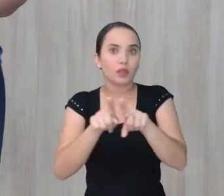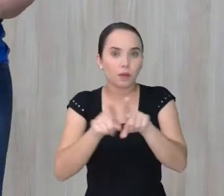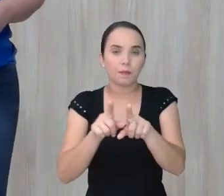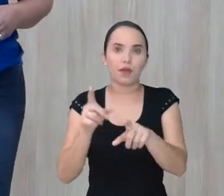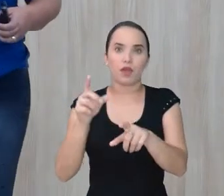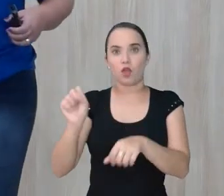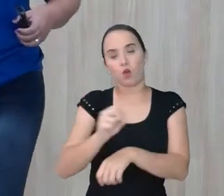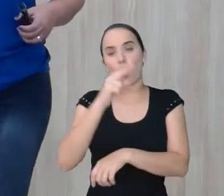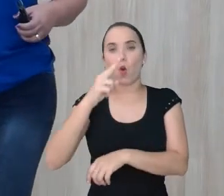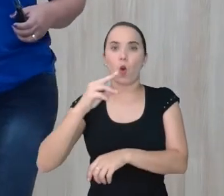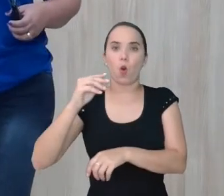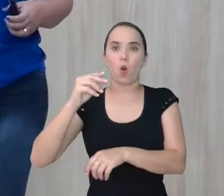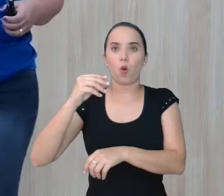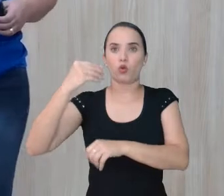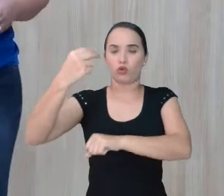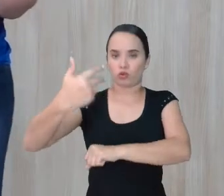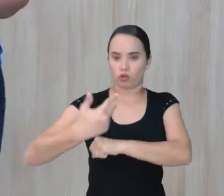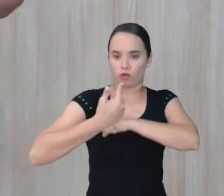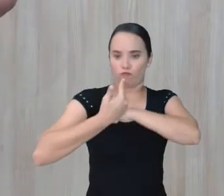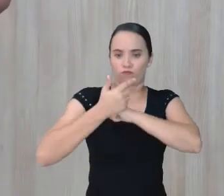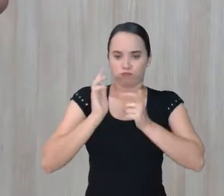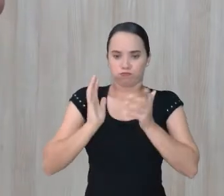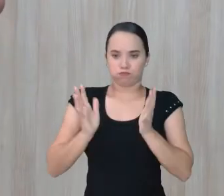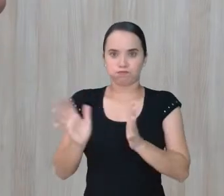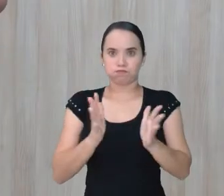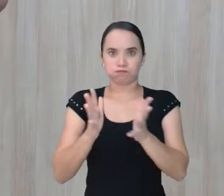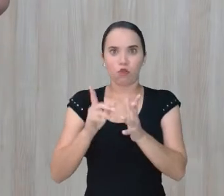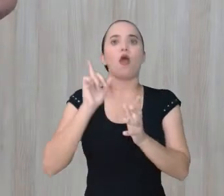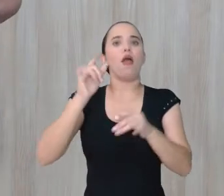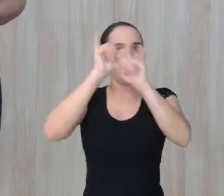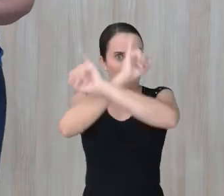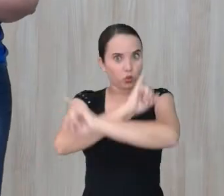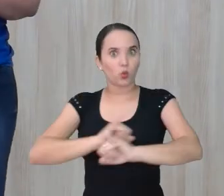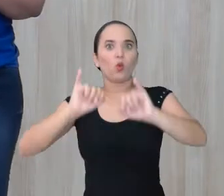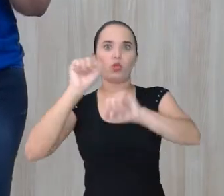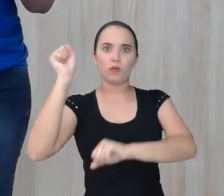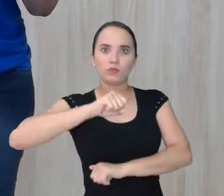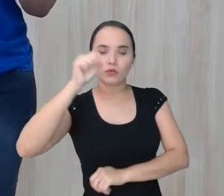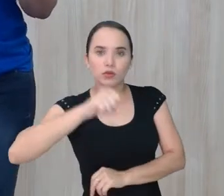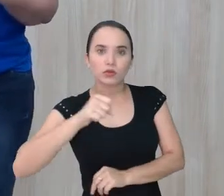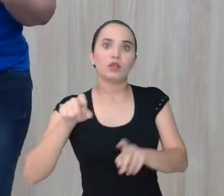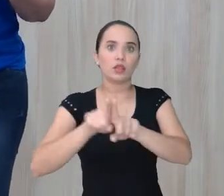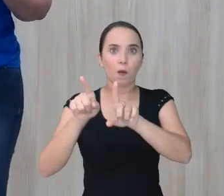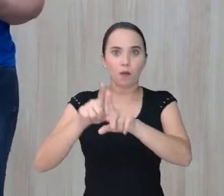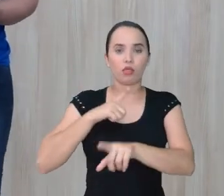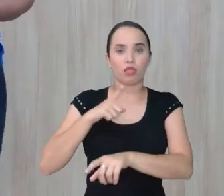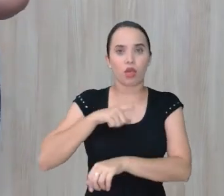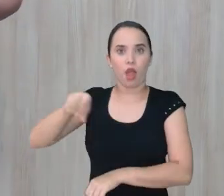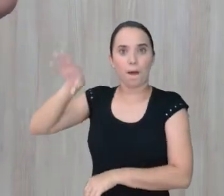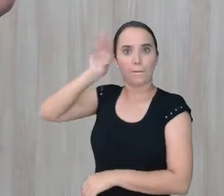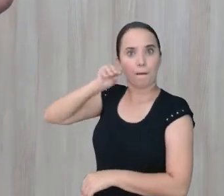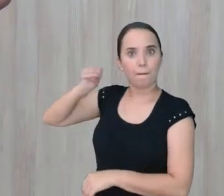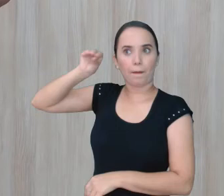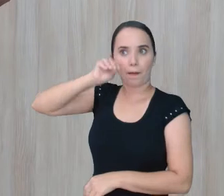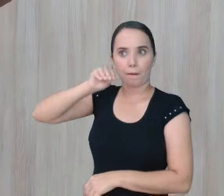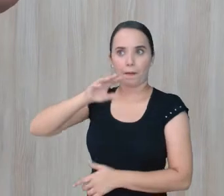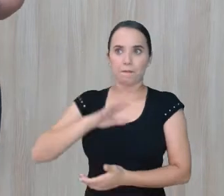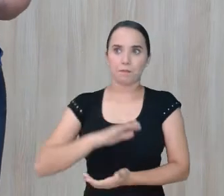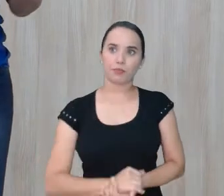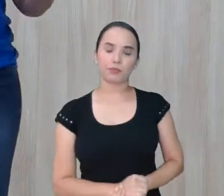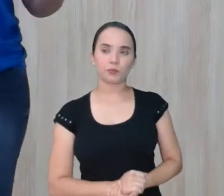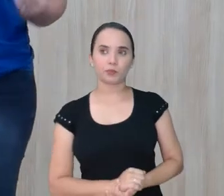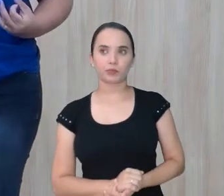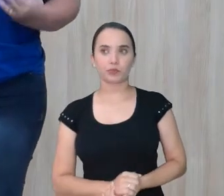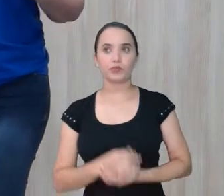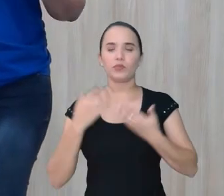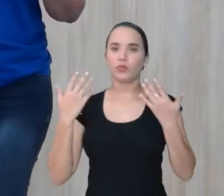para a colega para falar uma coisa que aconteceu, a gente está ali fazendo uma notícia oral. Eu estou falando, estou usando a oralidade para isso. E,